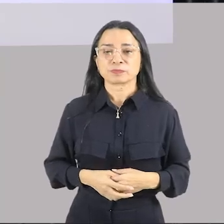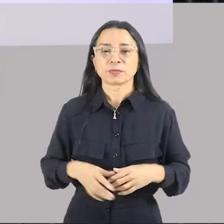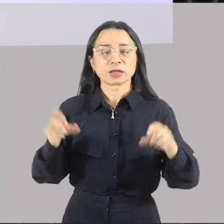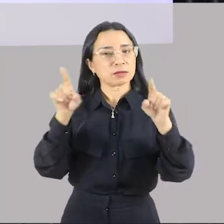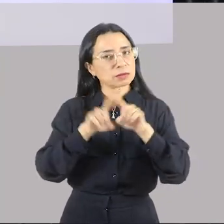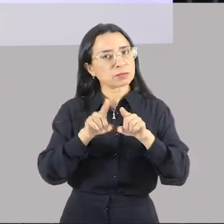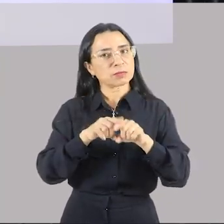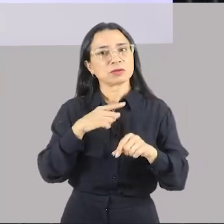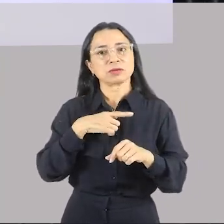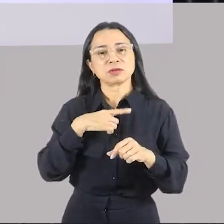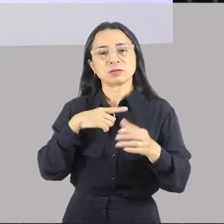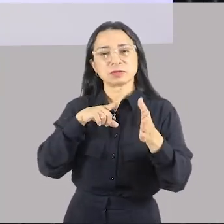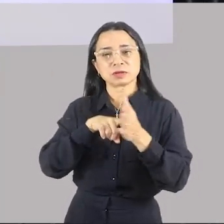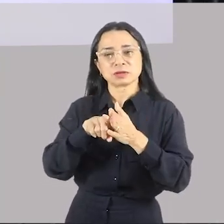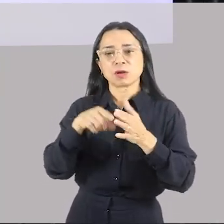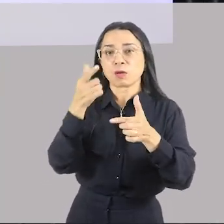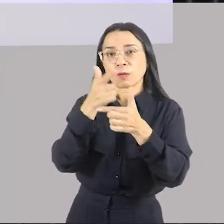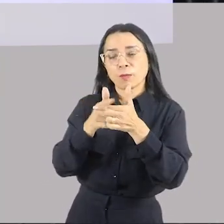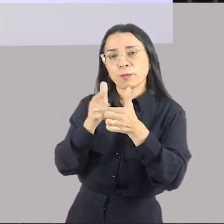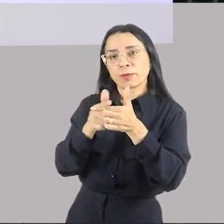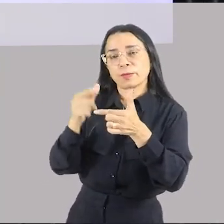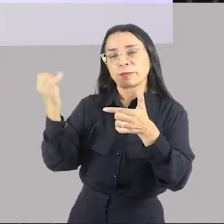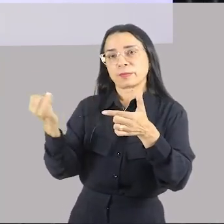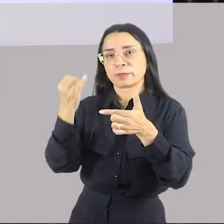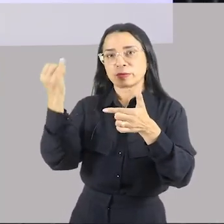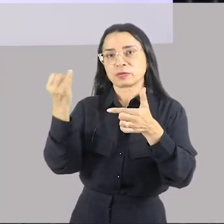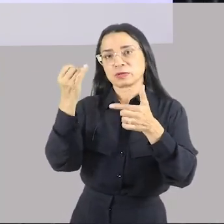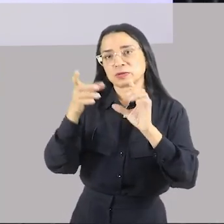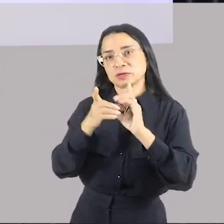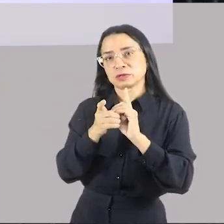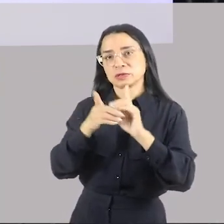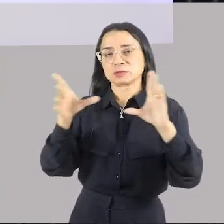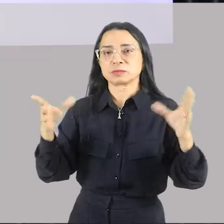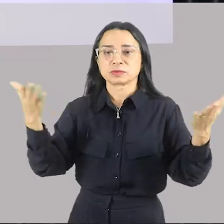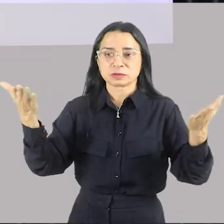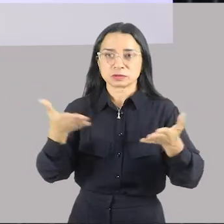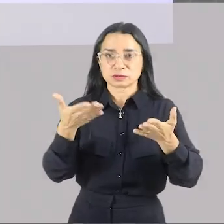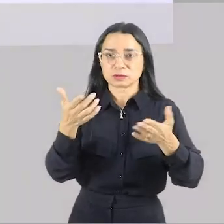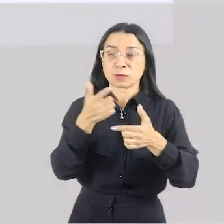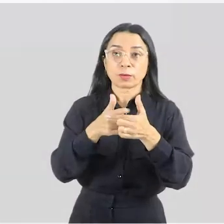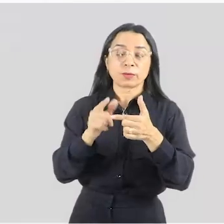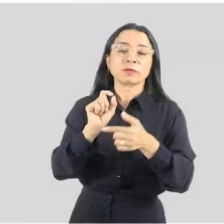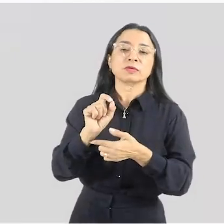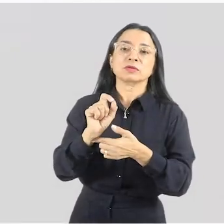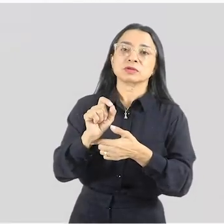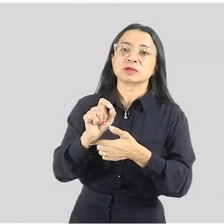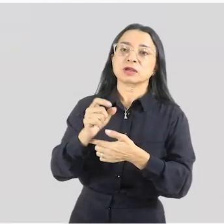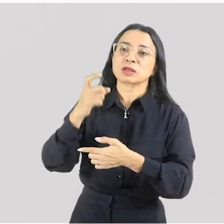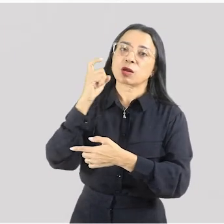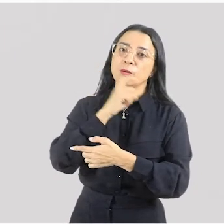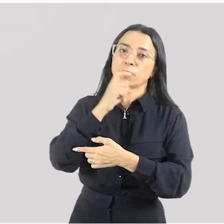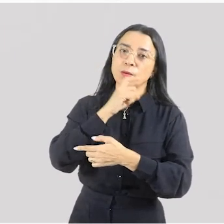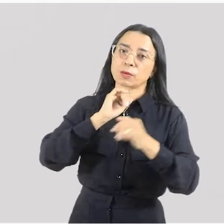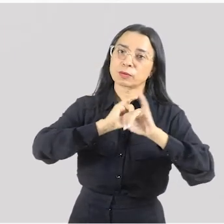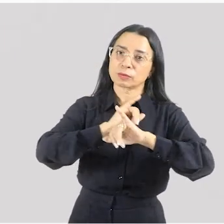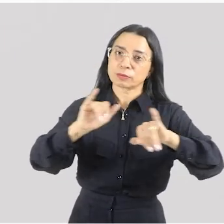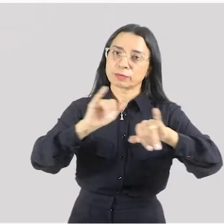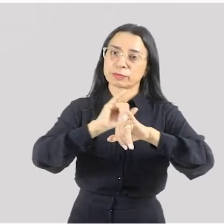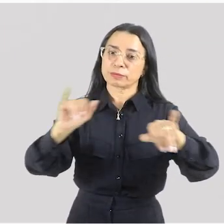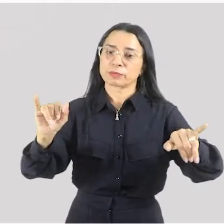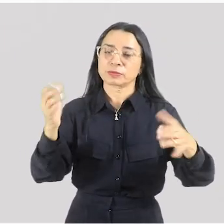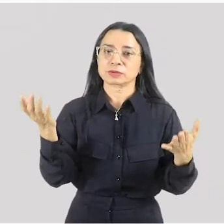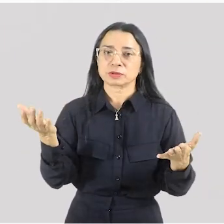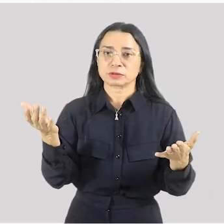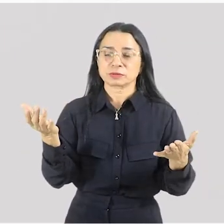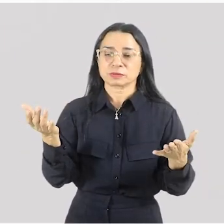uma questão, um problema importante nas democracias atuais, que é o problema das fake news, né? O que a gente chama de fake news, na